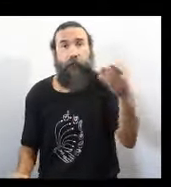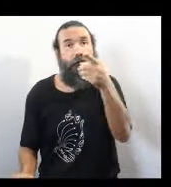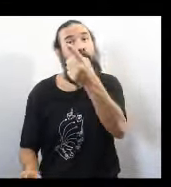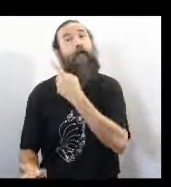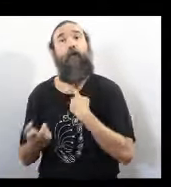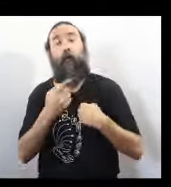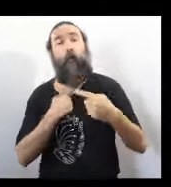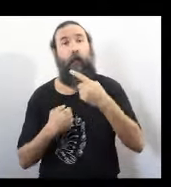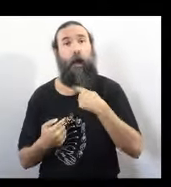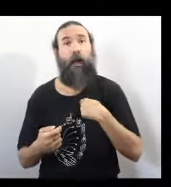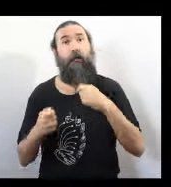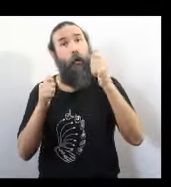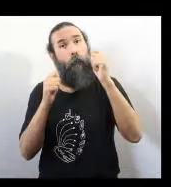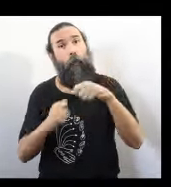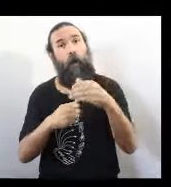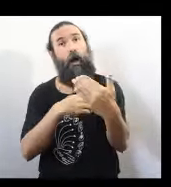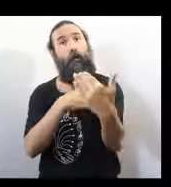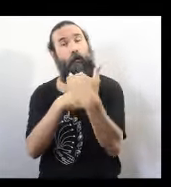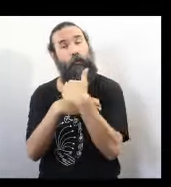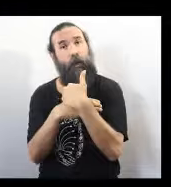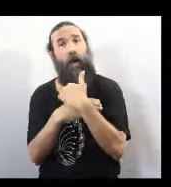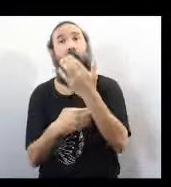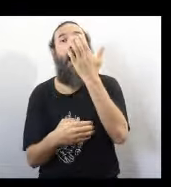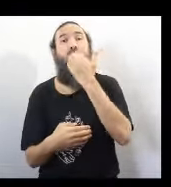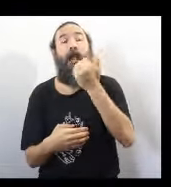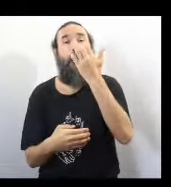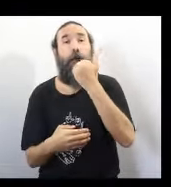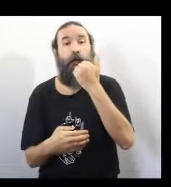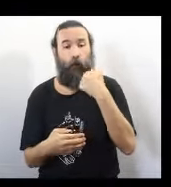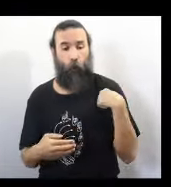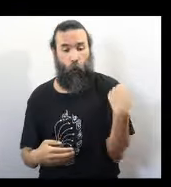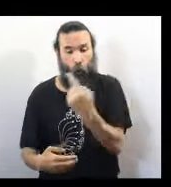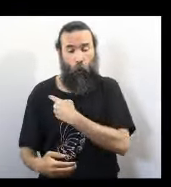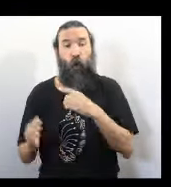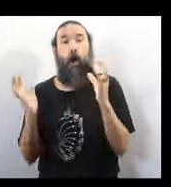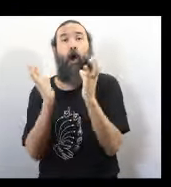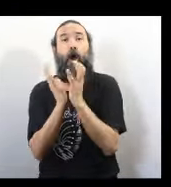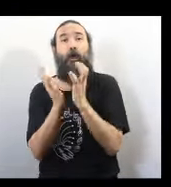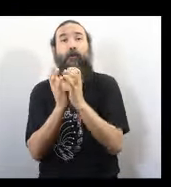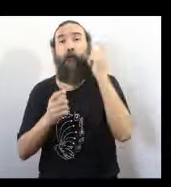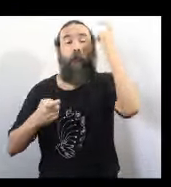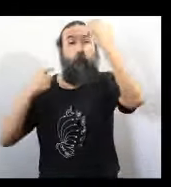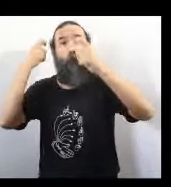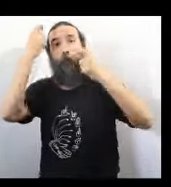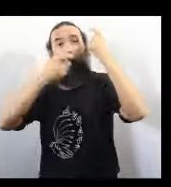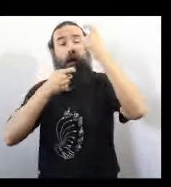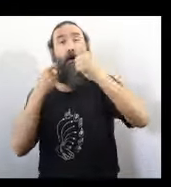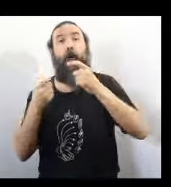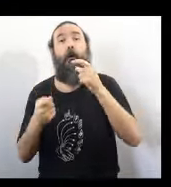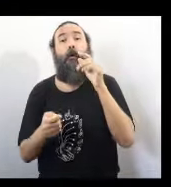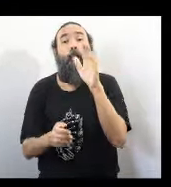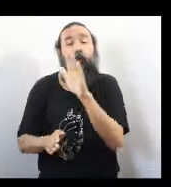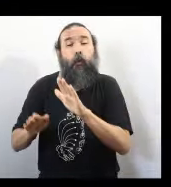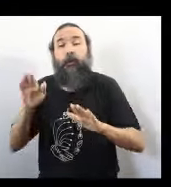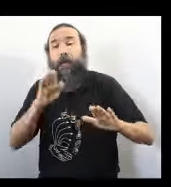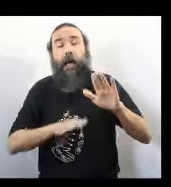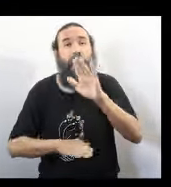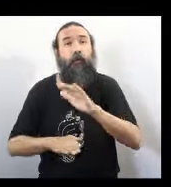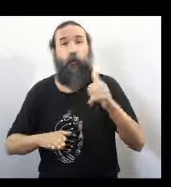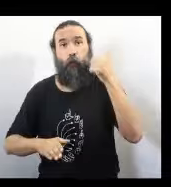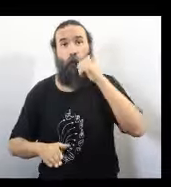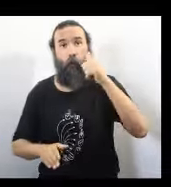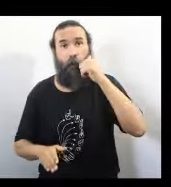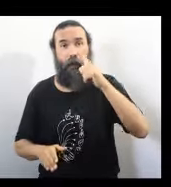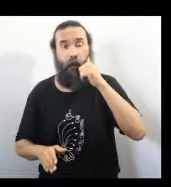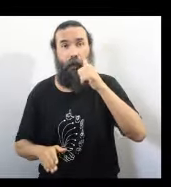interesse em compartilhar o alimento, nós, como coletivo que nos preocupamos com o cuidado e com o